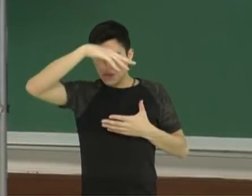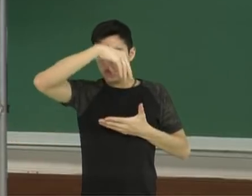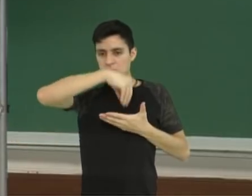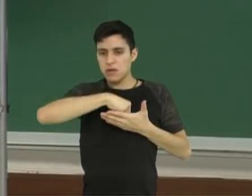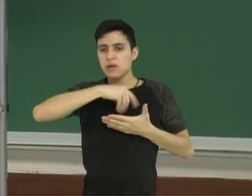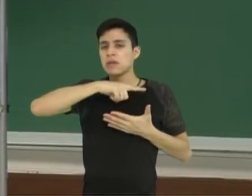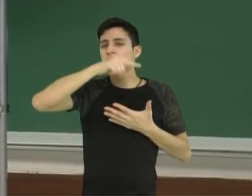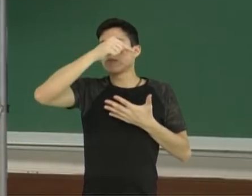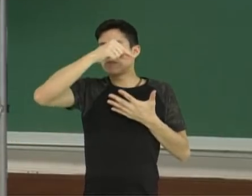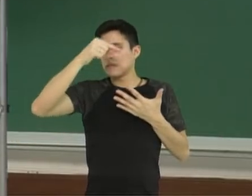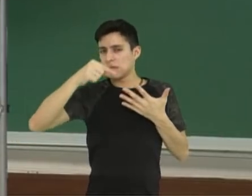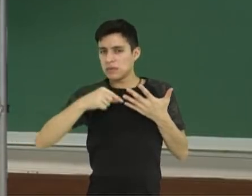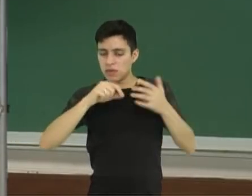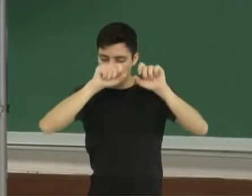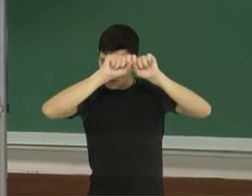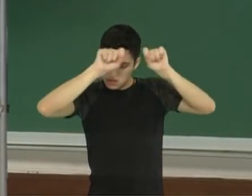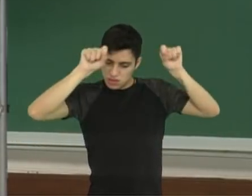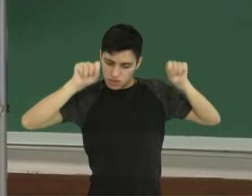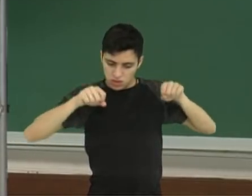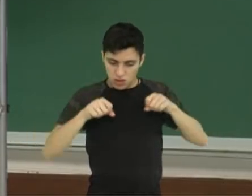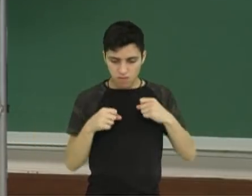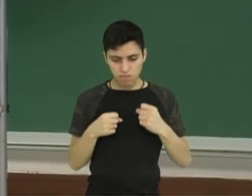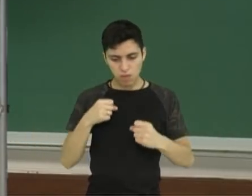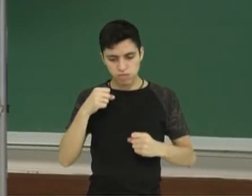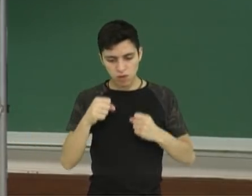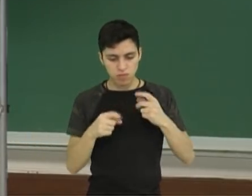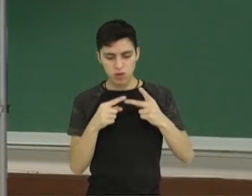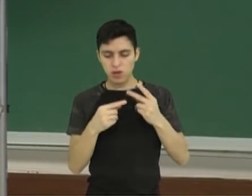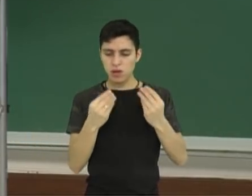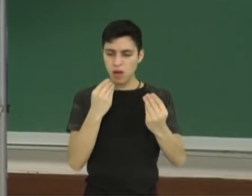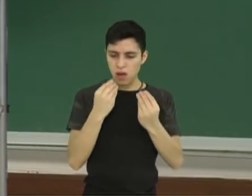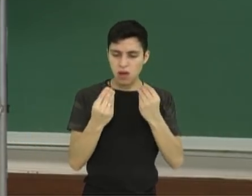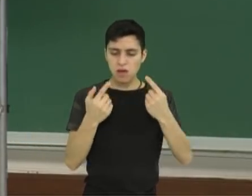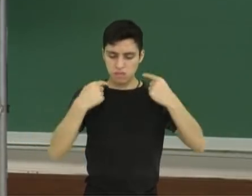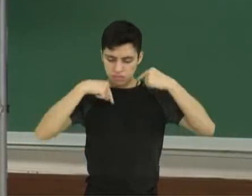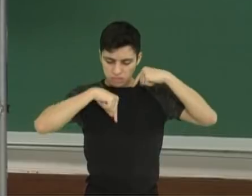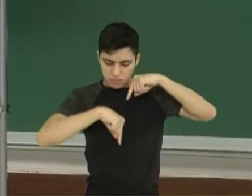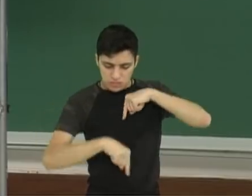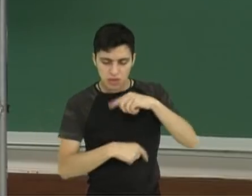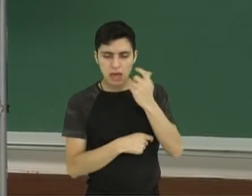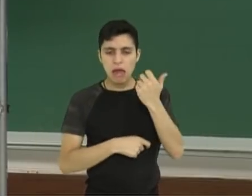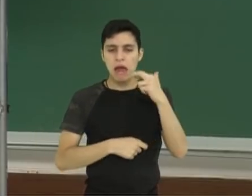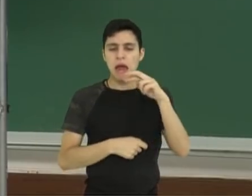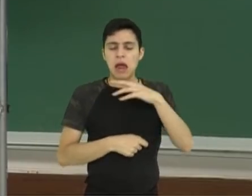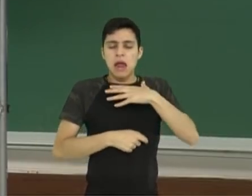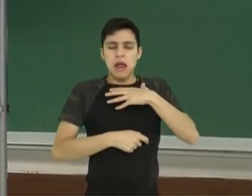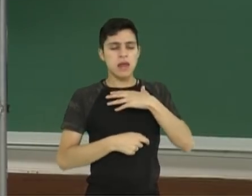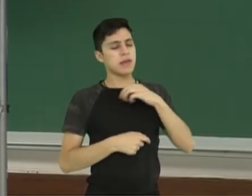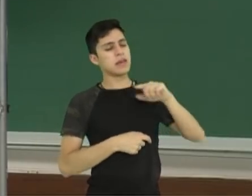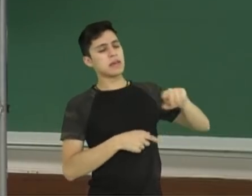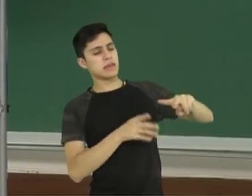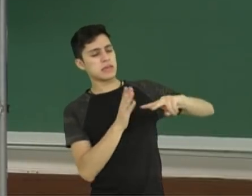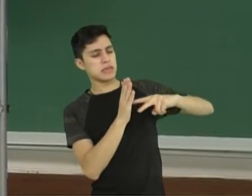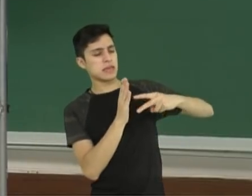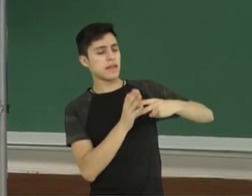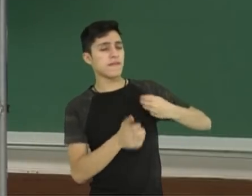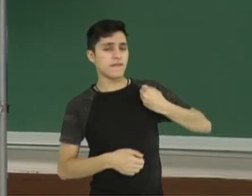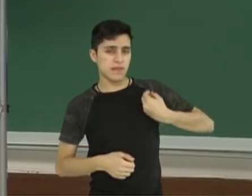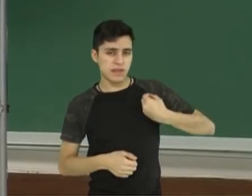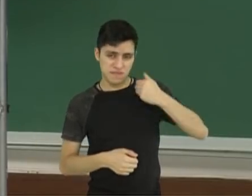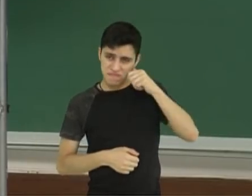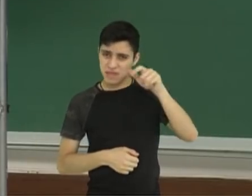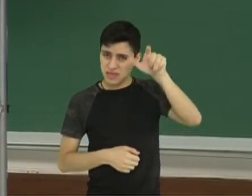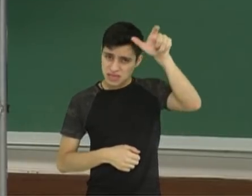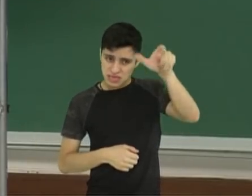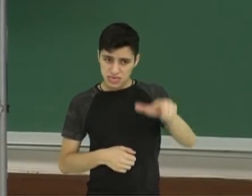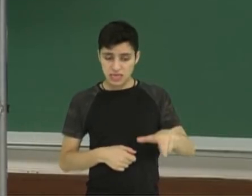digestório, nervoso, respiratório. Então essa menininha ela está viva, então ela está respirando, então